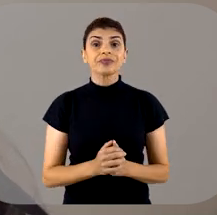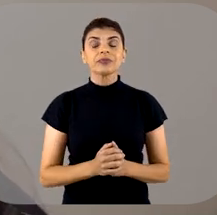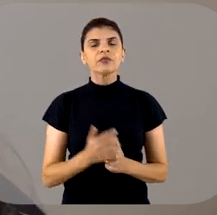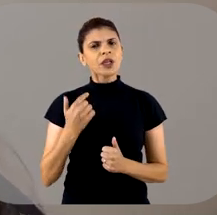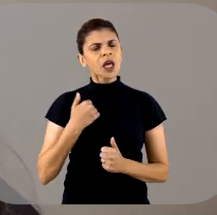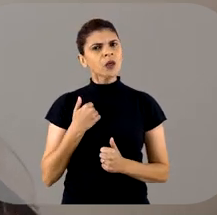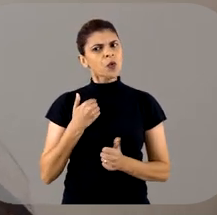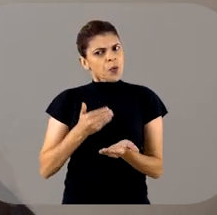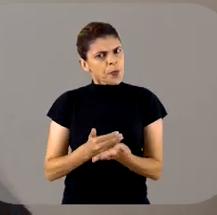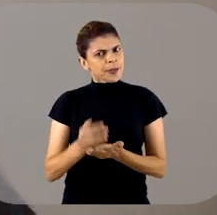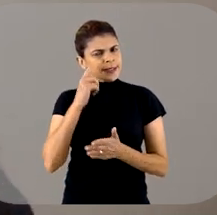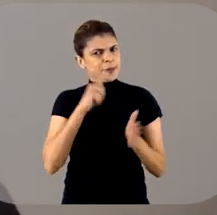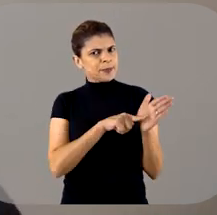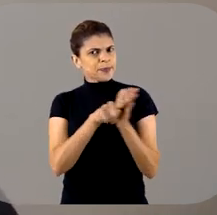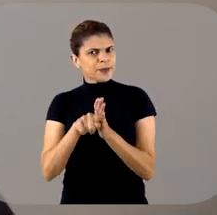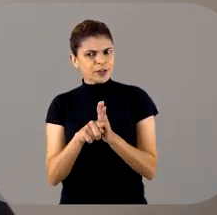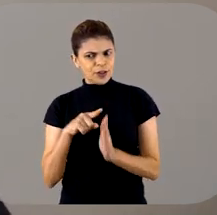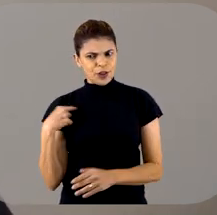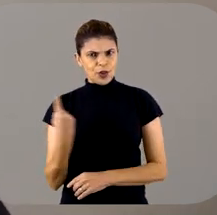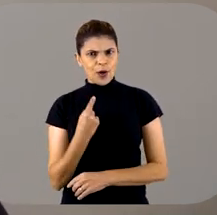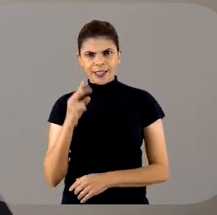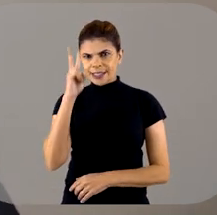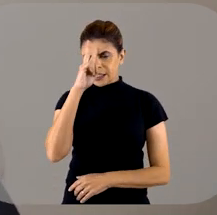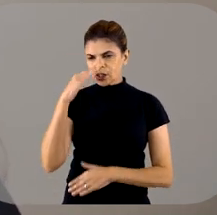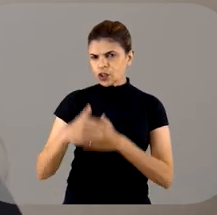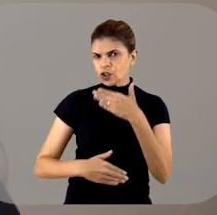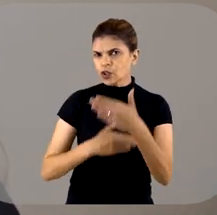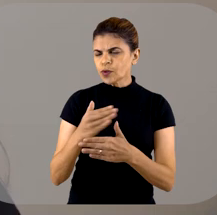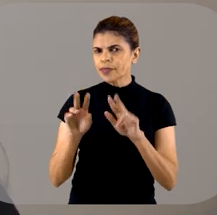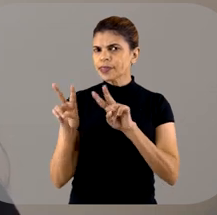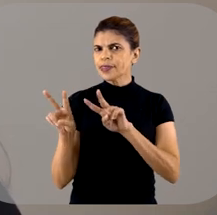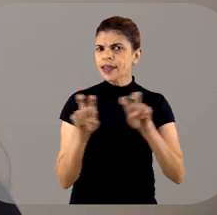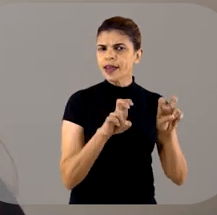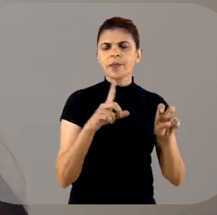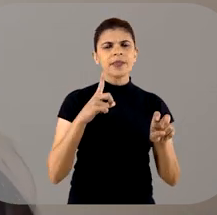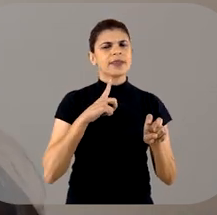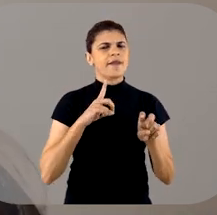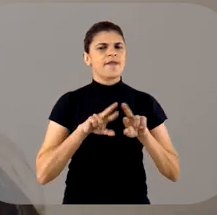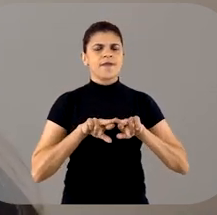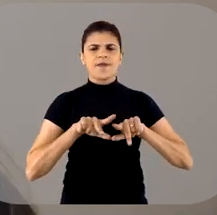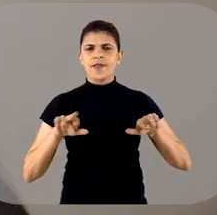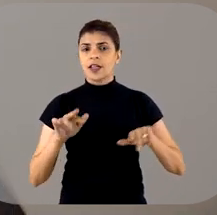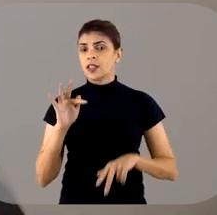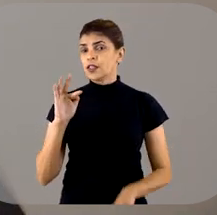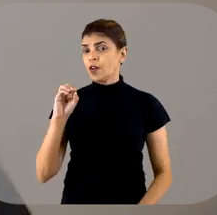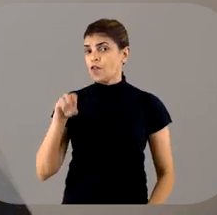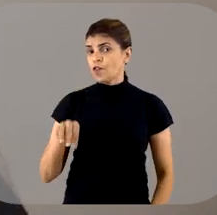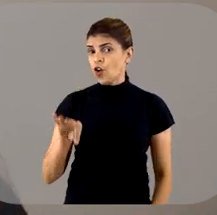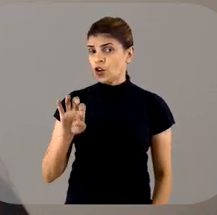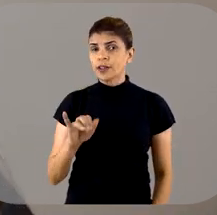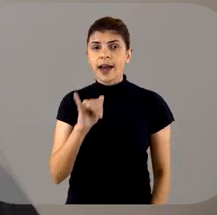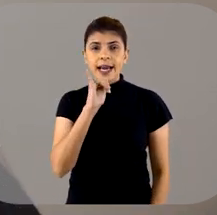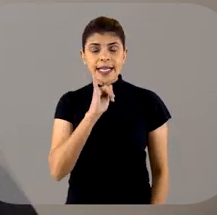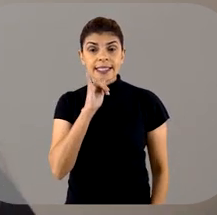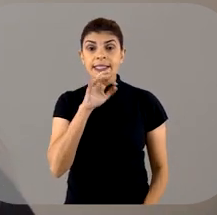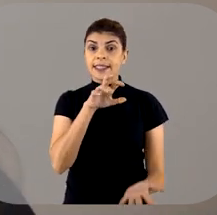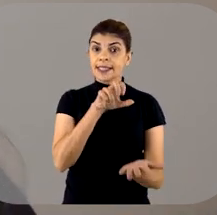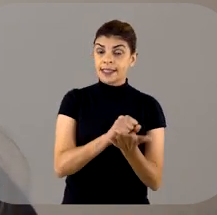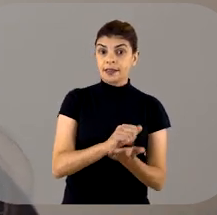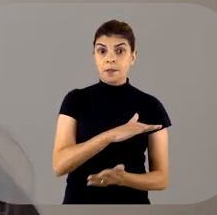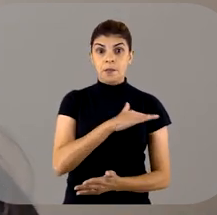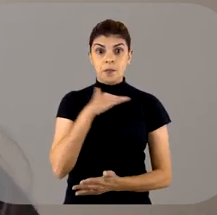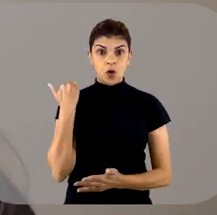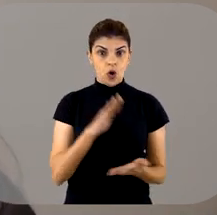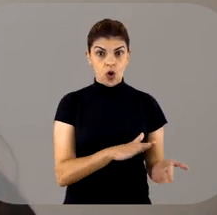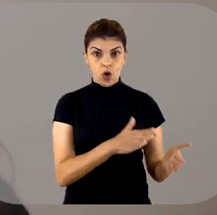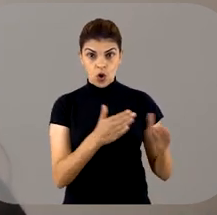para estudar esse tema, nós historiadores usamos diversos tipos de fontes, como, por exemplo, registros